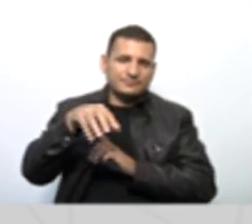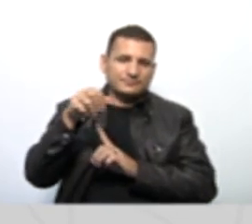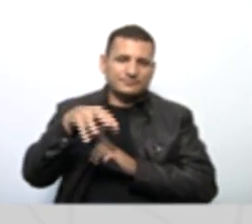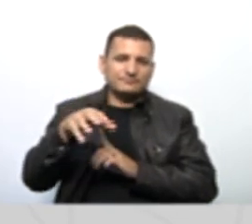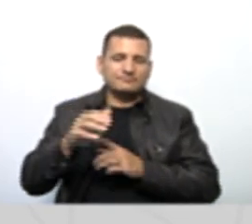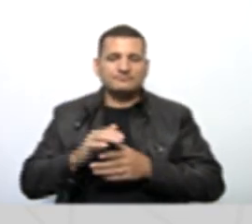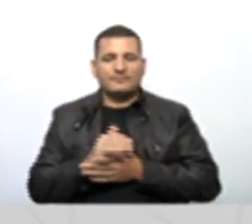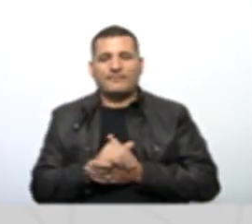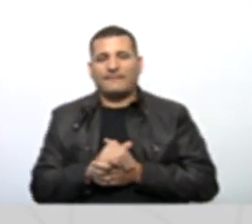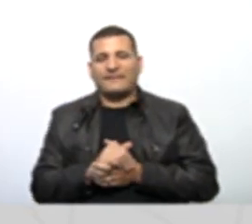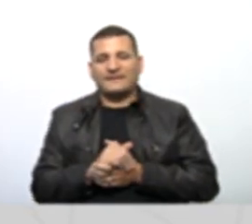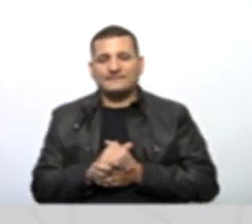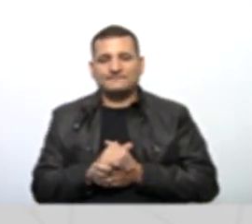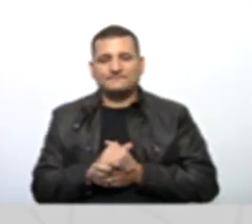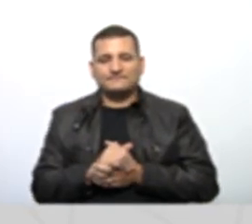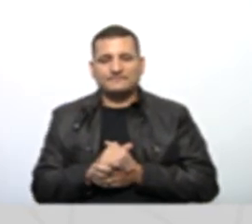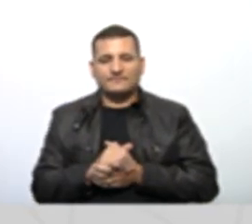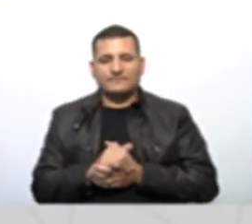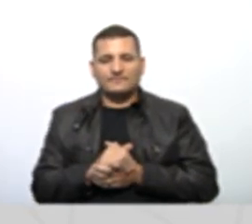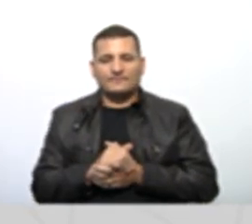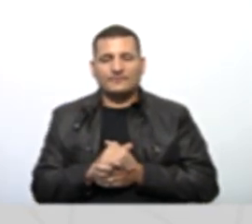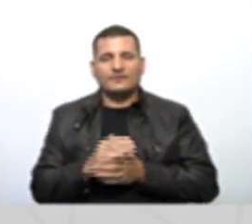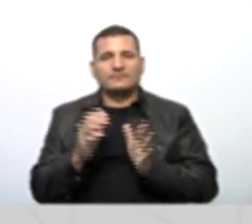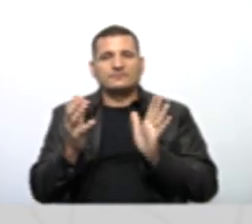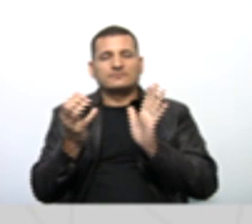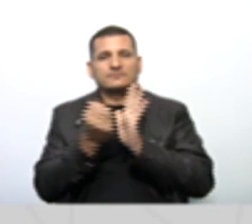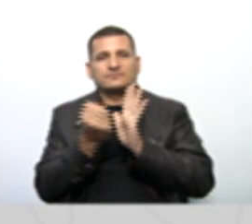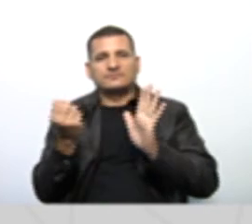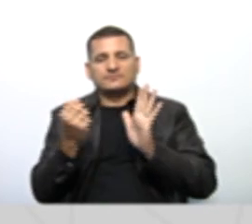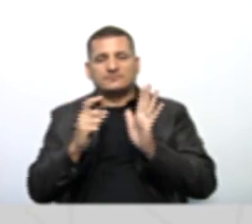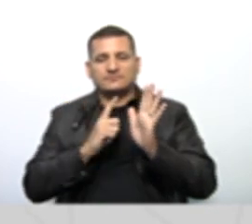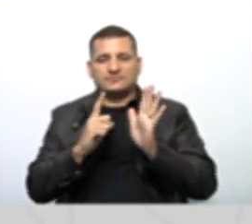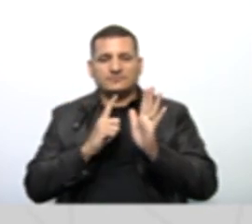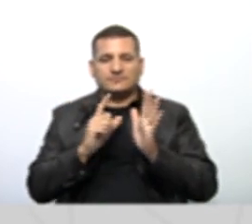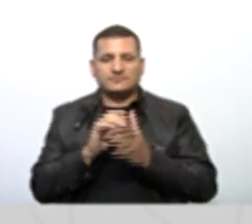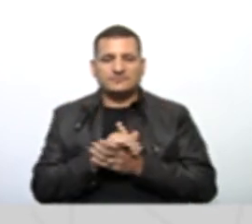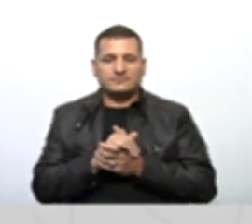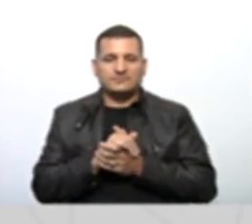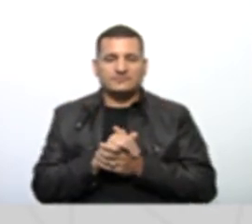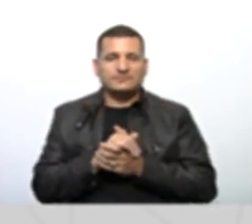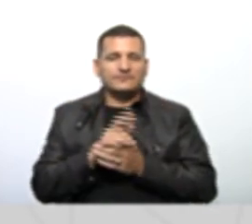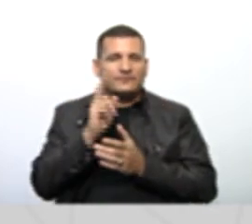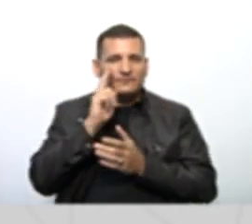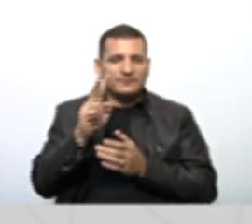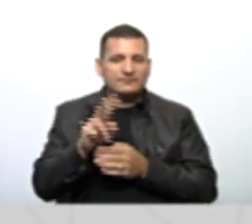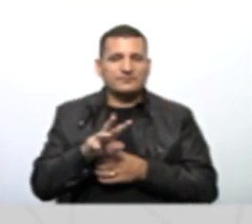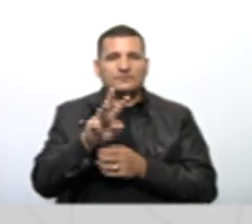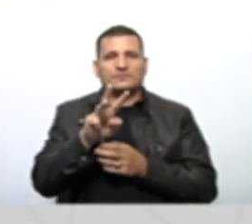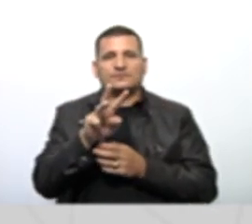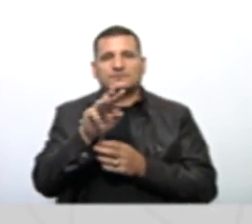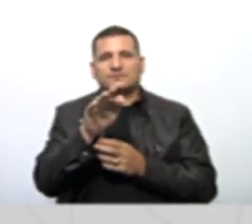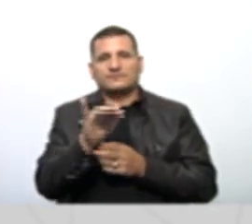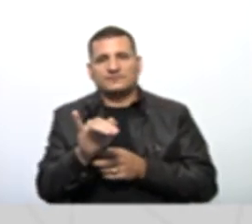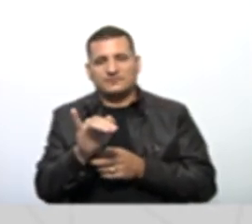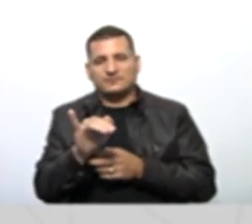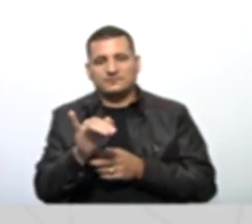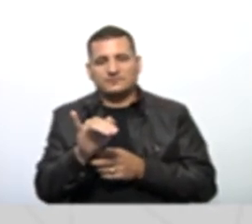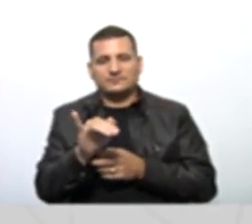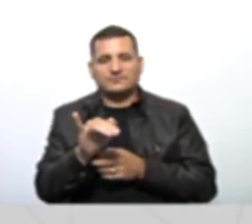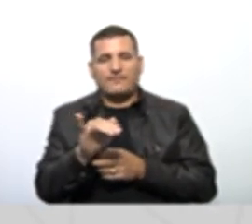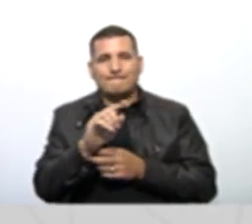sua rede vocês podem ver que tenha esse símbolo aqui pessoal você olhar em algum ambiente espiritual fassoni que esse aqui é o símbolo do